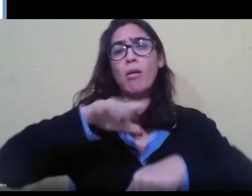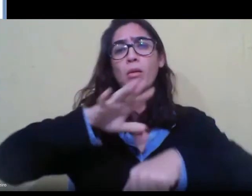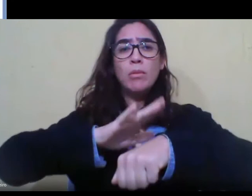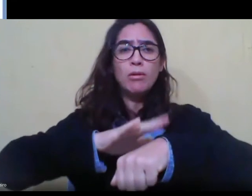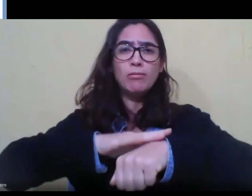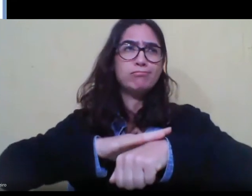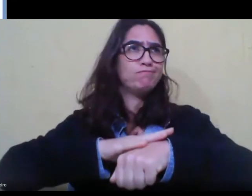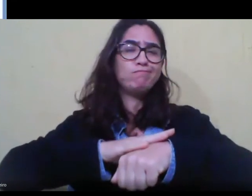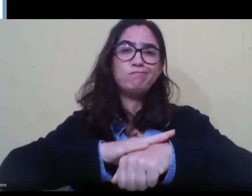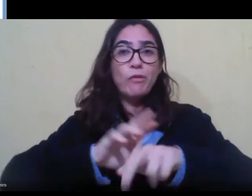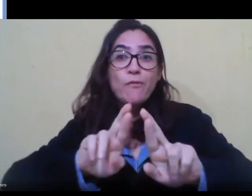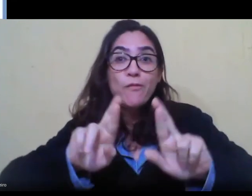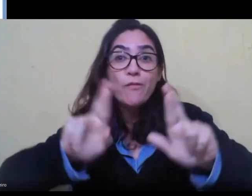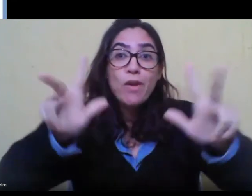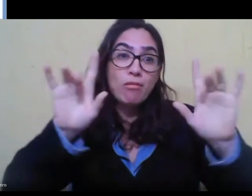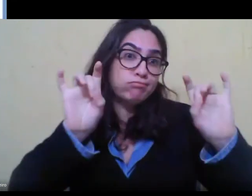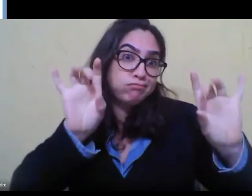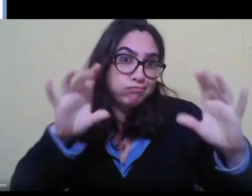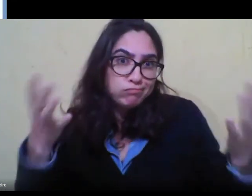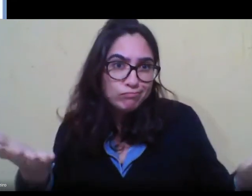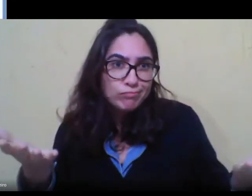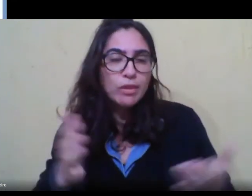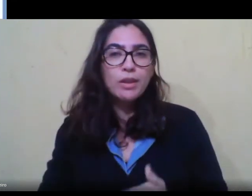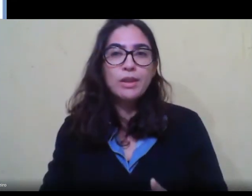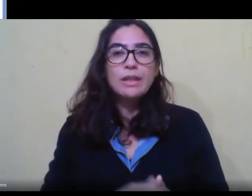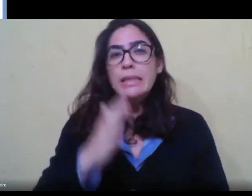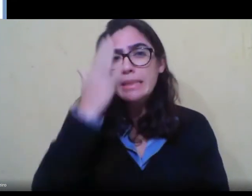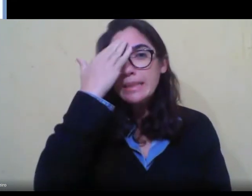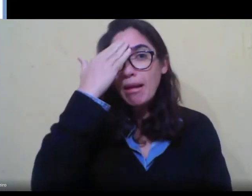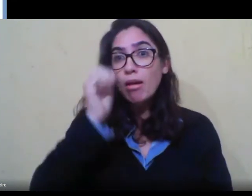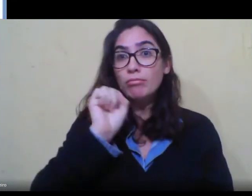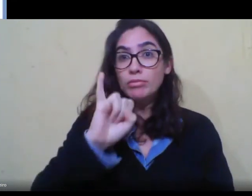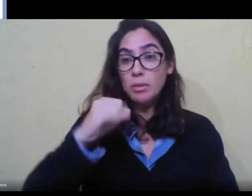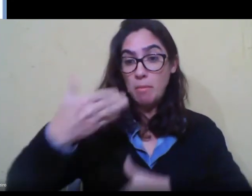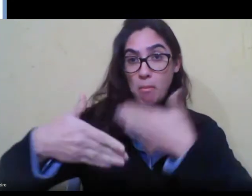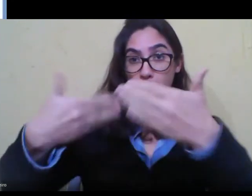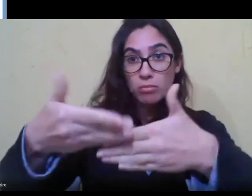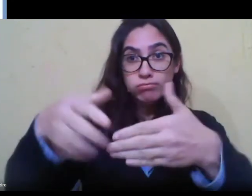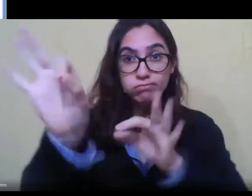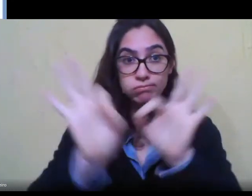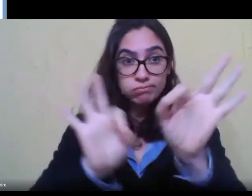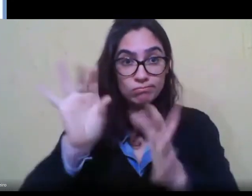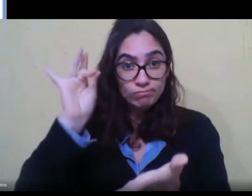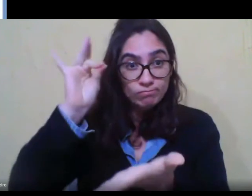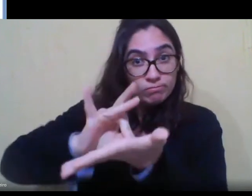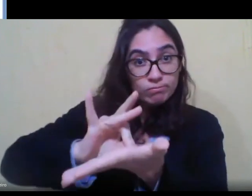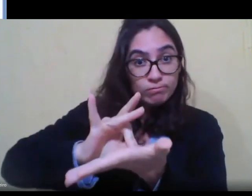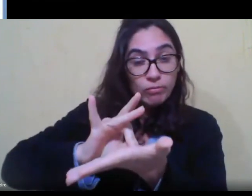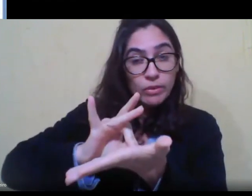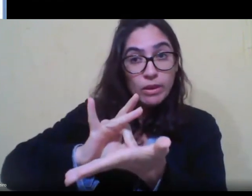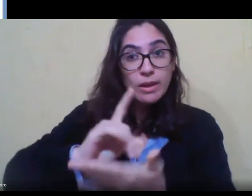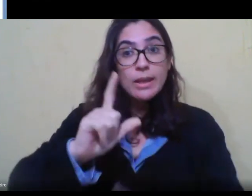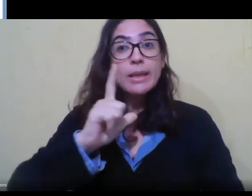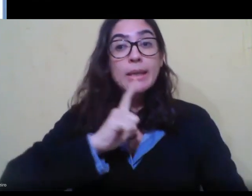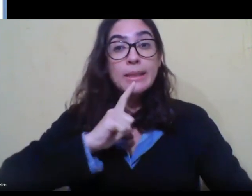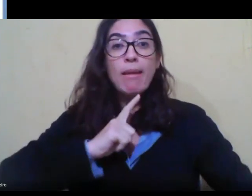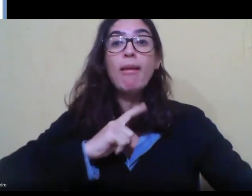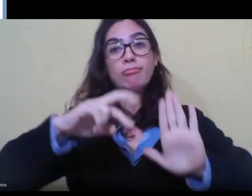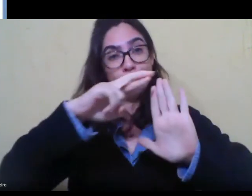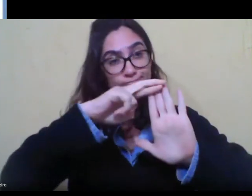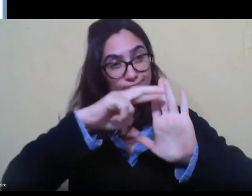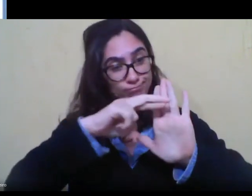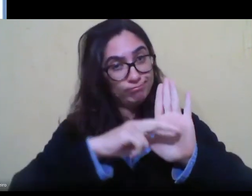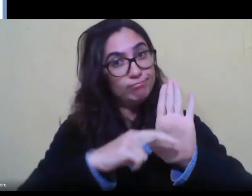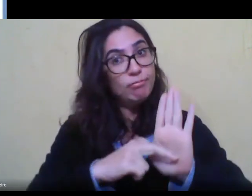ele tem certas regras, mas tudo está sendo quebrado nesse momento para poder adequar esse